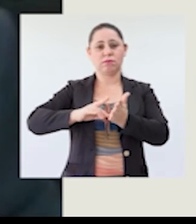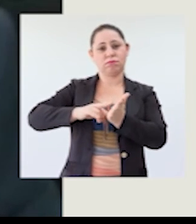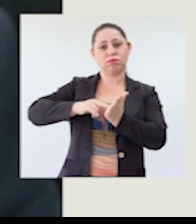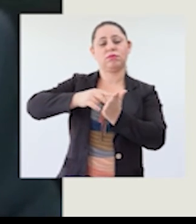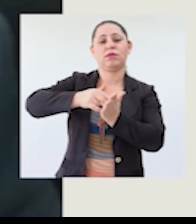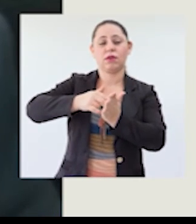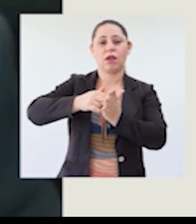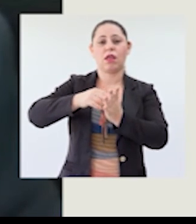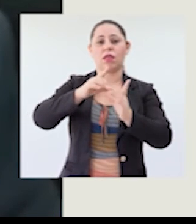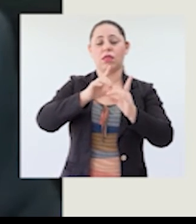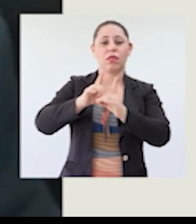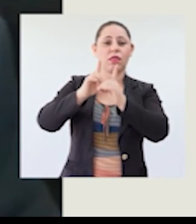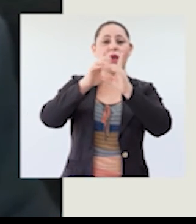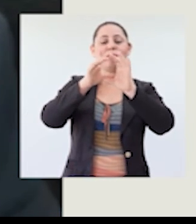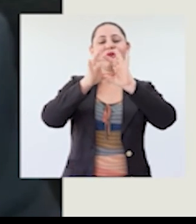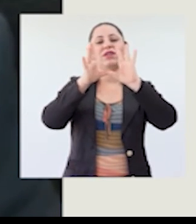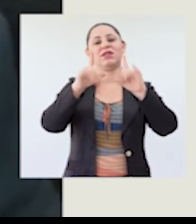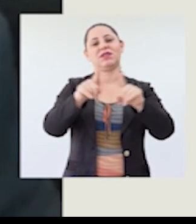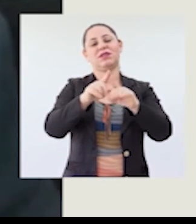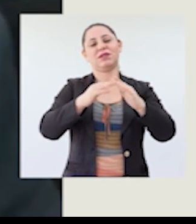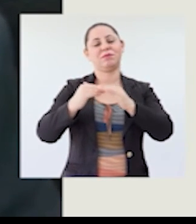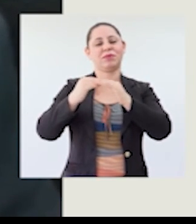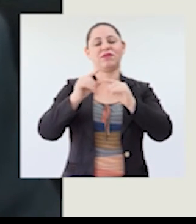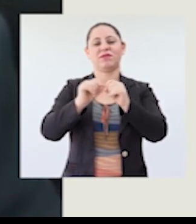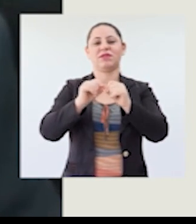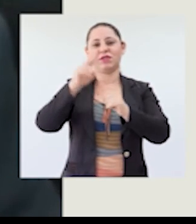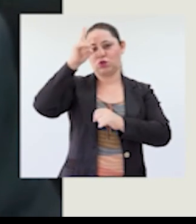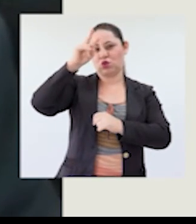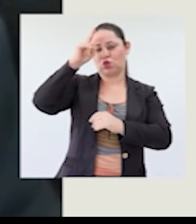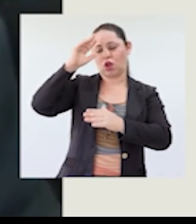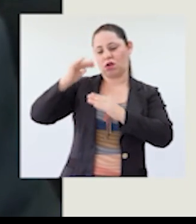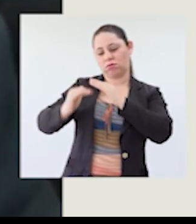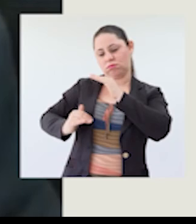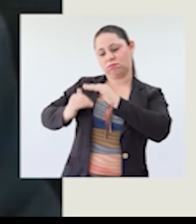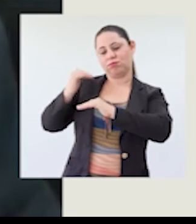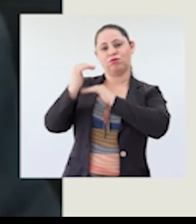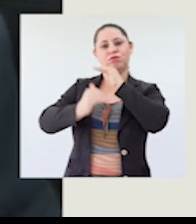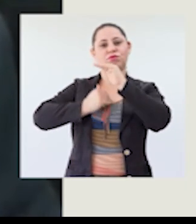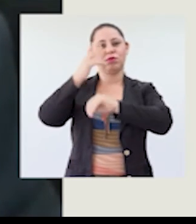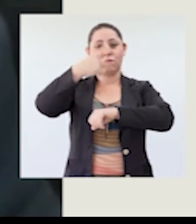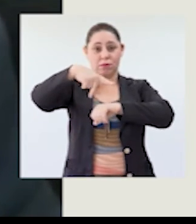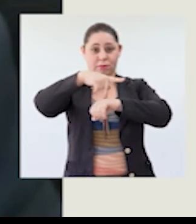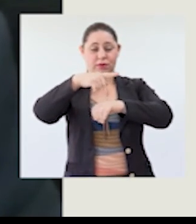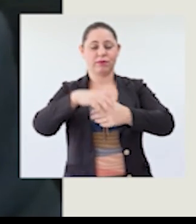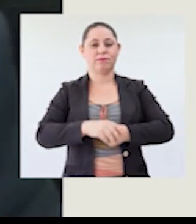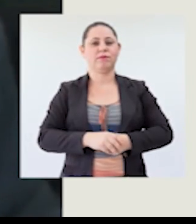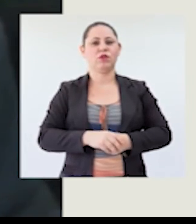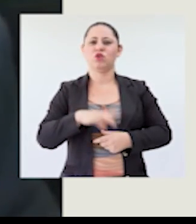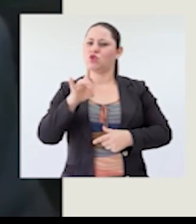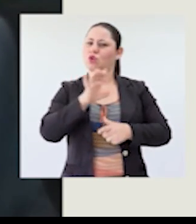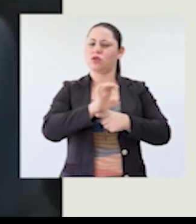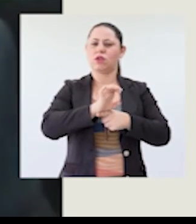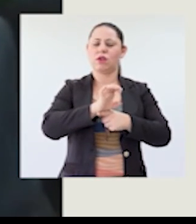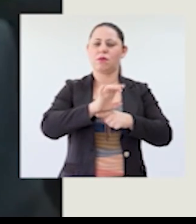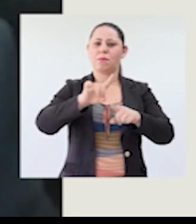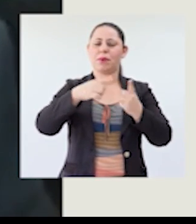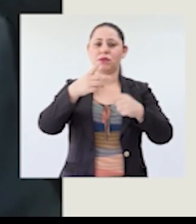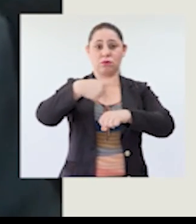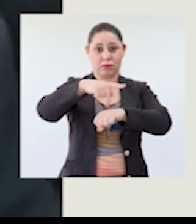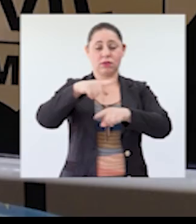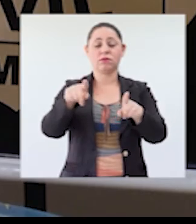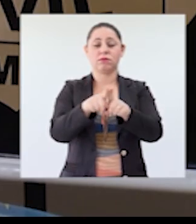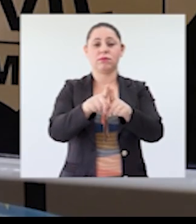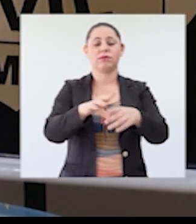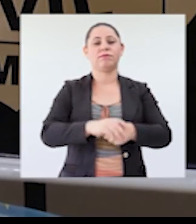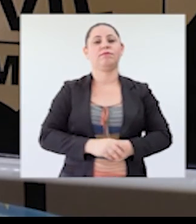passo a mais na democracia e que nós possamos fazer parte dessa história na evolução do nosso país, não só do nosso estado, mas como do nosso